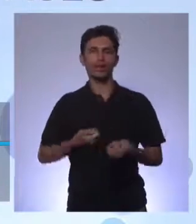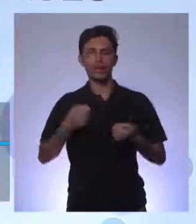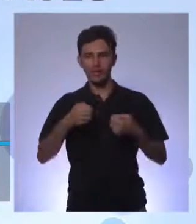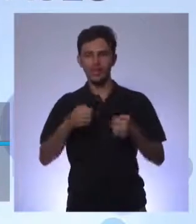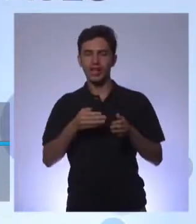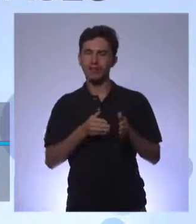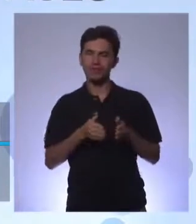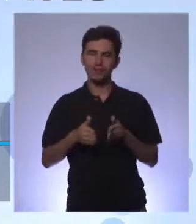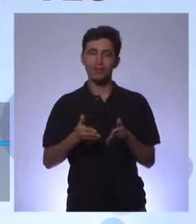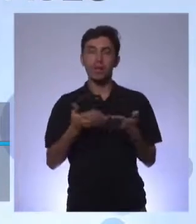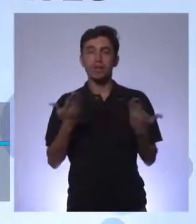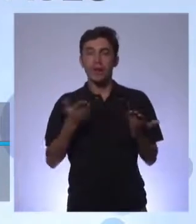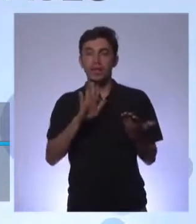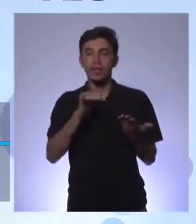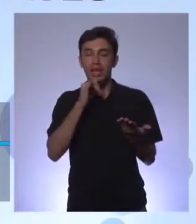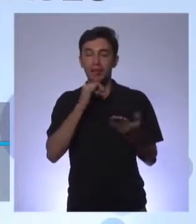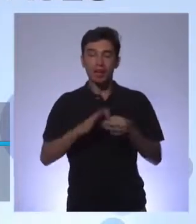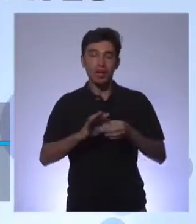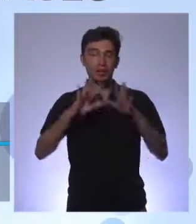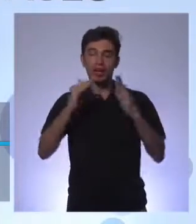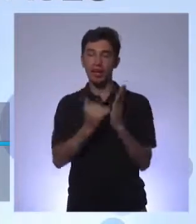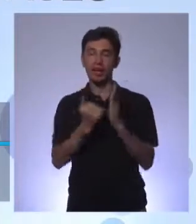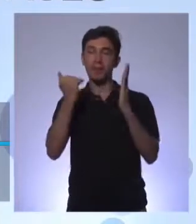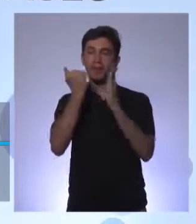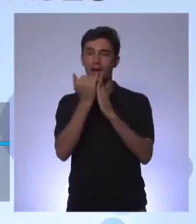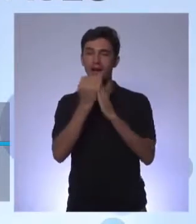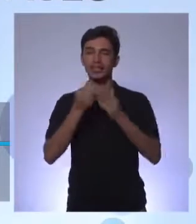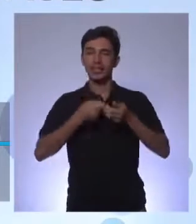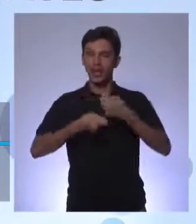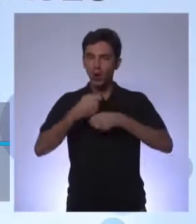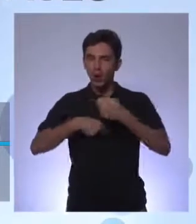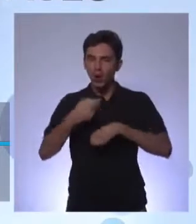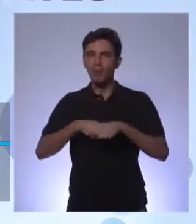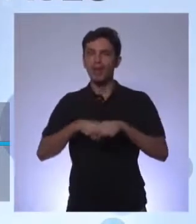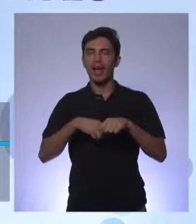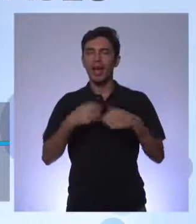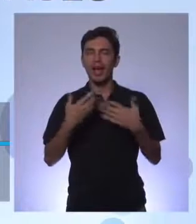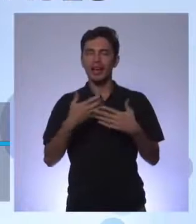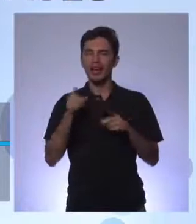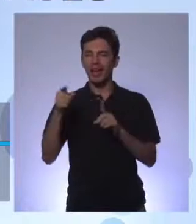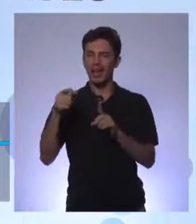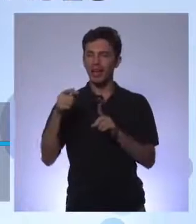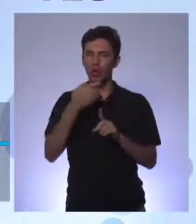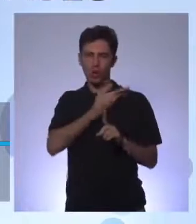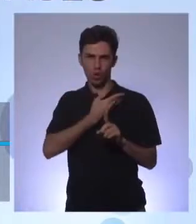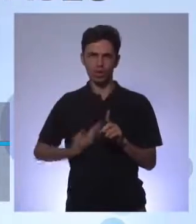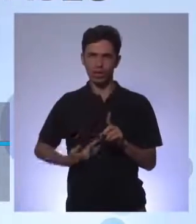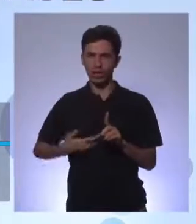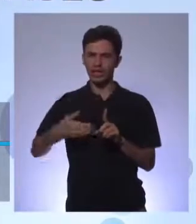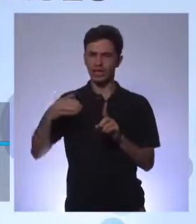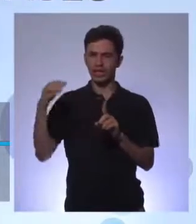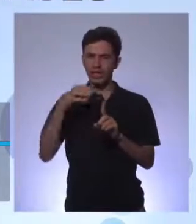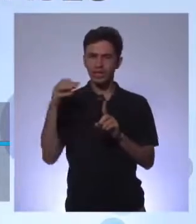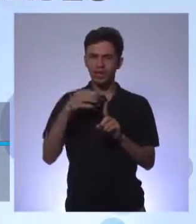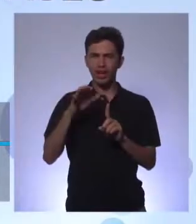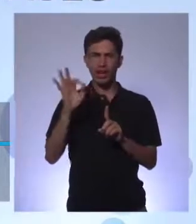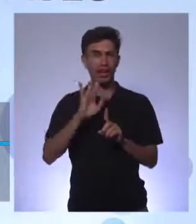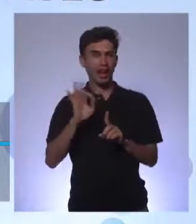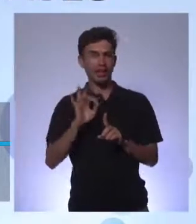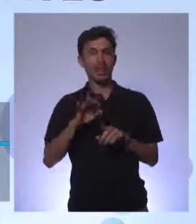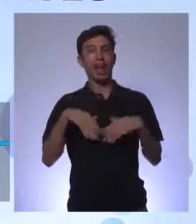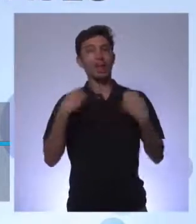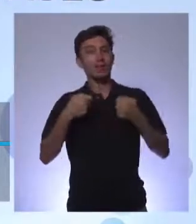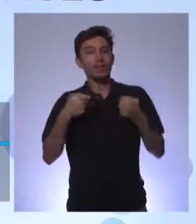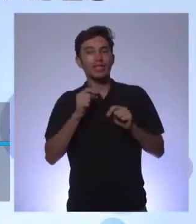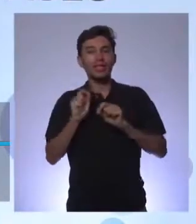que houvesse uma maior liberdade econômica, uma menor intervenção do Estado na economia, era necessário aí